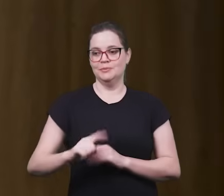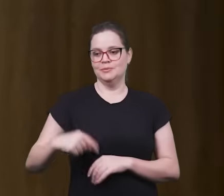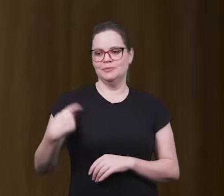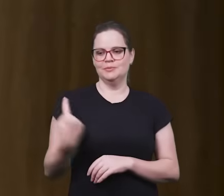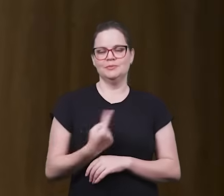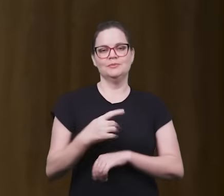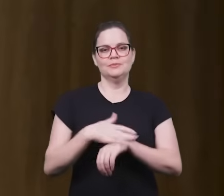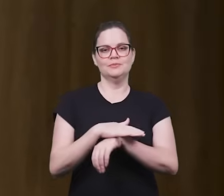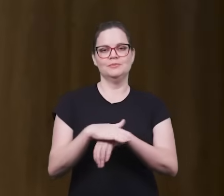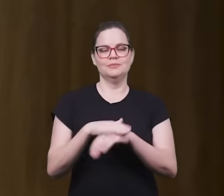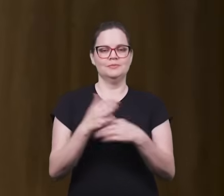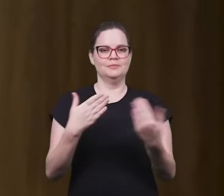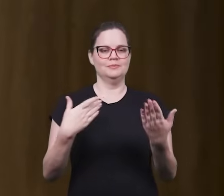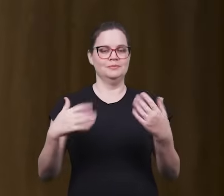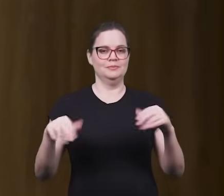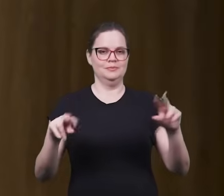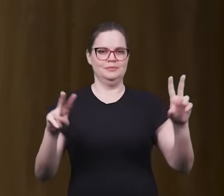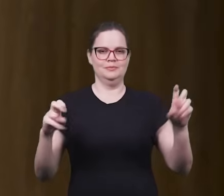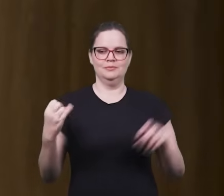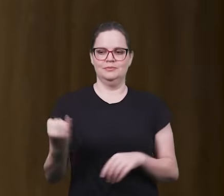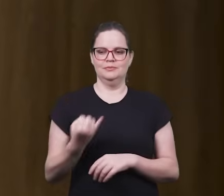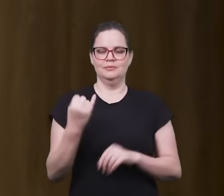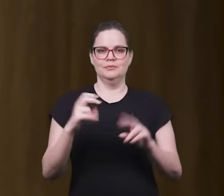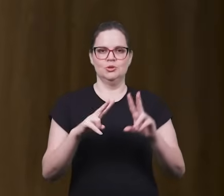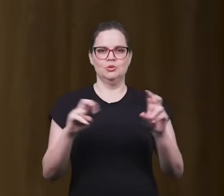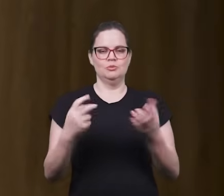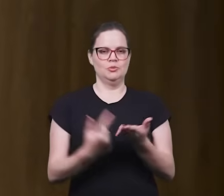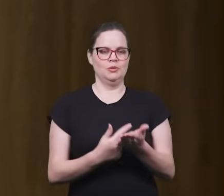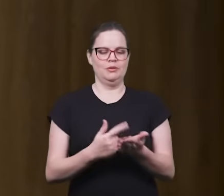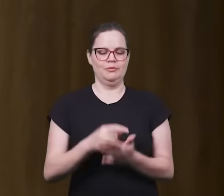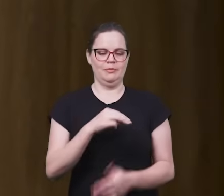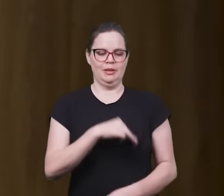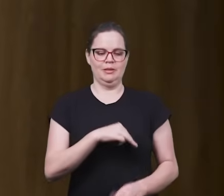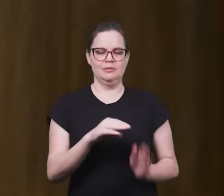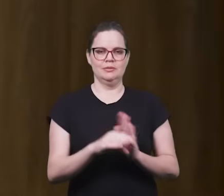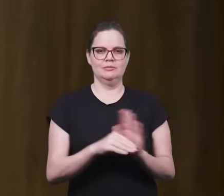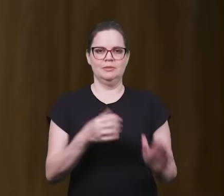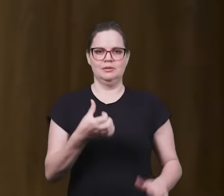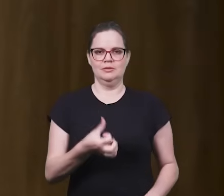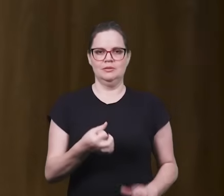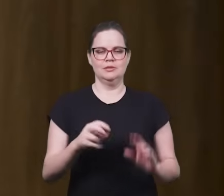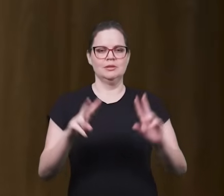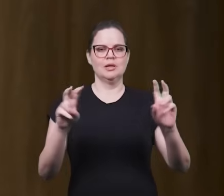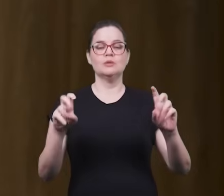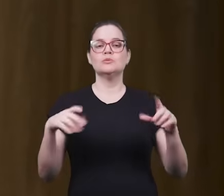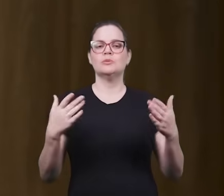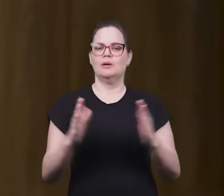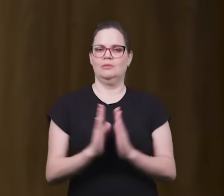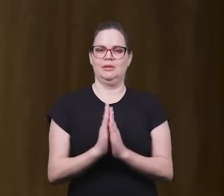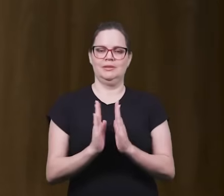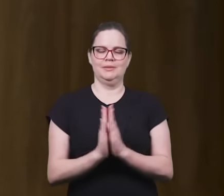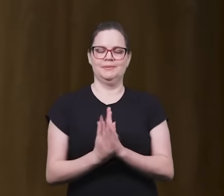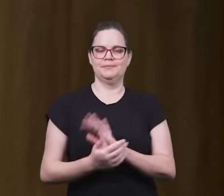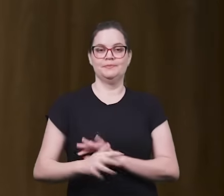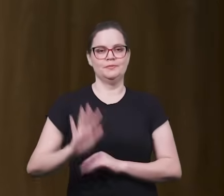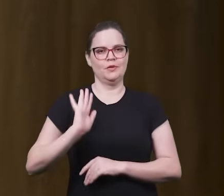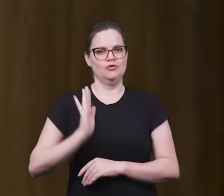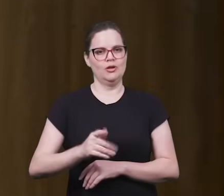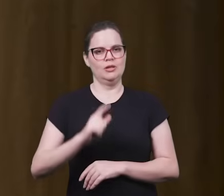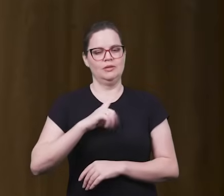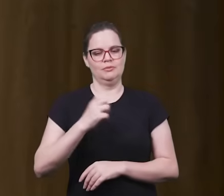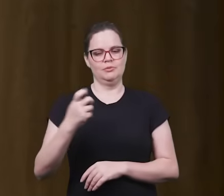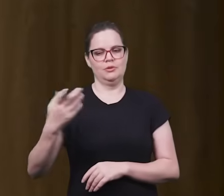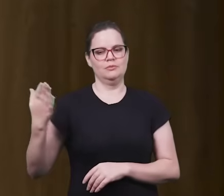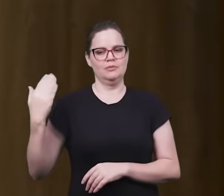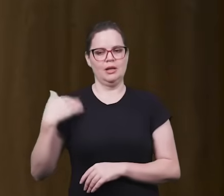tratando de um assunto muito importante no Evangelho de Mateus, no capítulo 6, sobre a oração. Nós já tivemos um primeiro